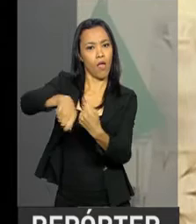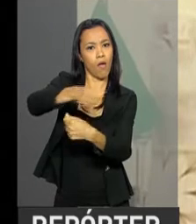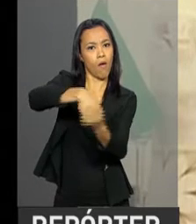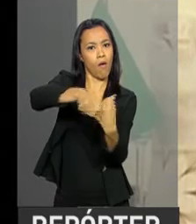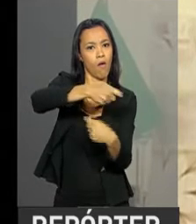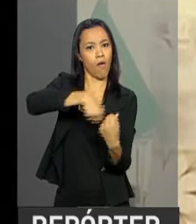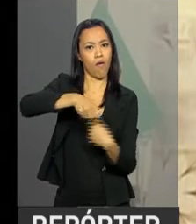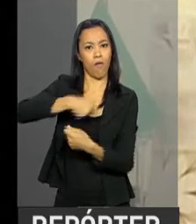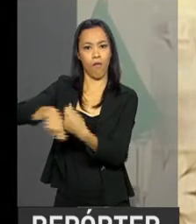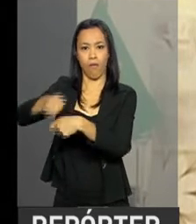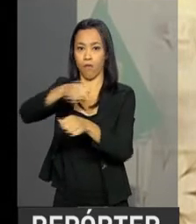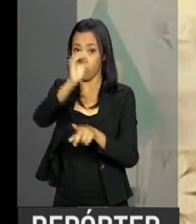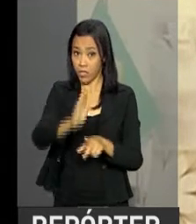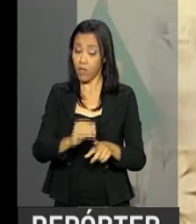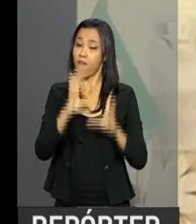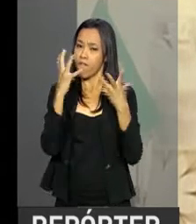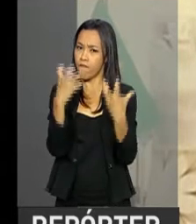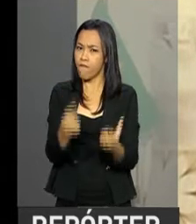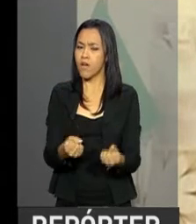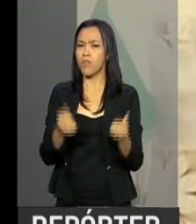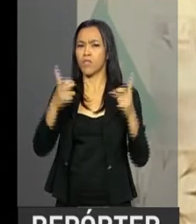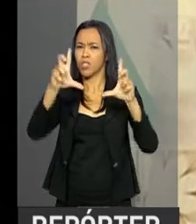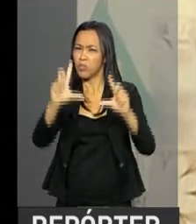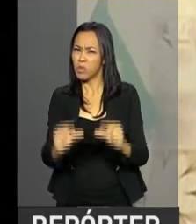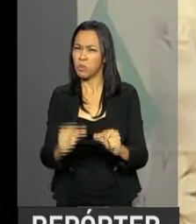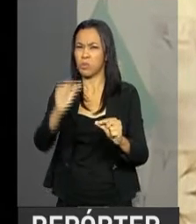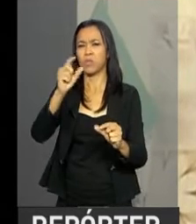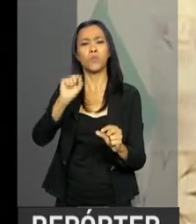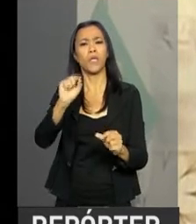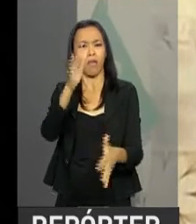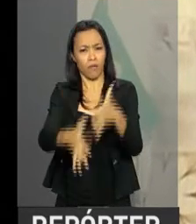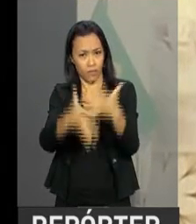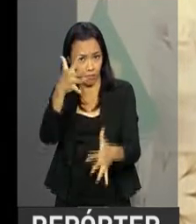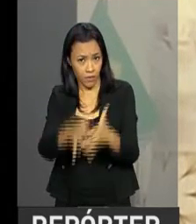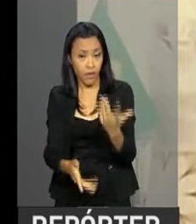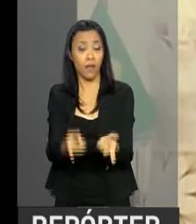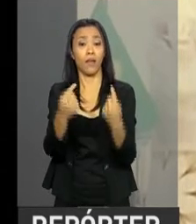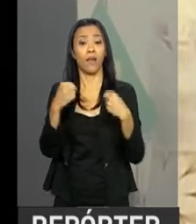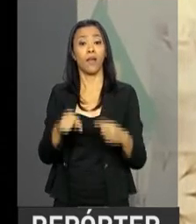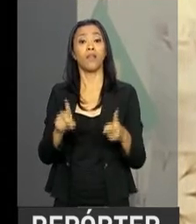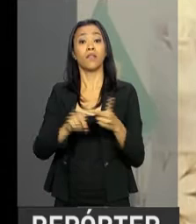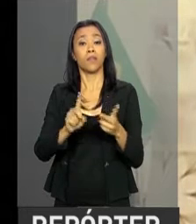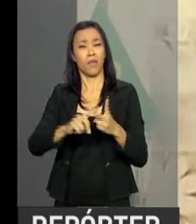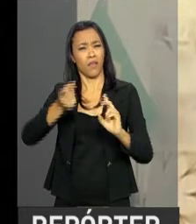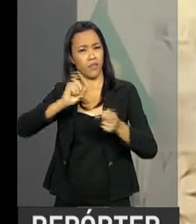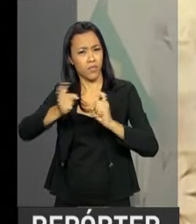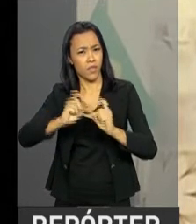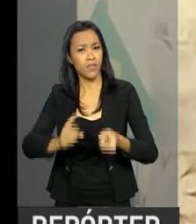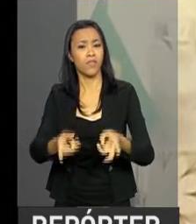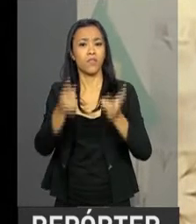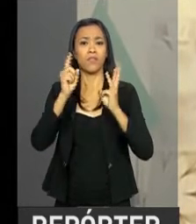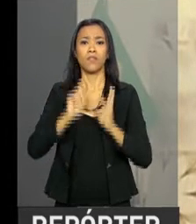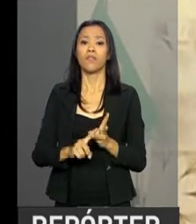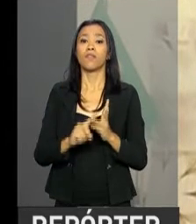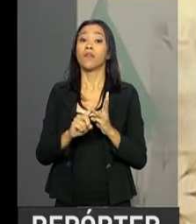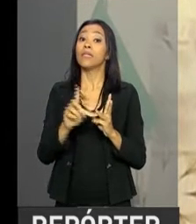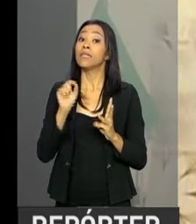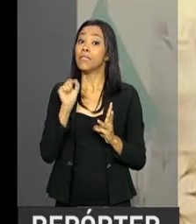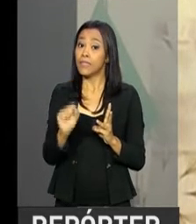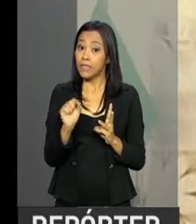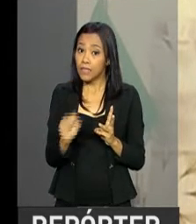Vamos desburocratizar processos, reduzir custos de operação e zelar